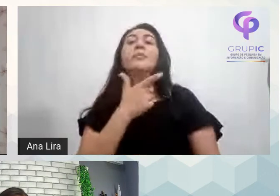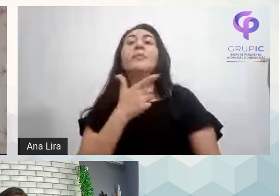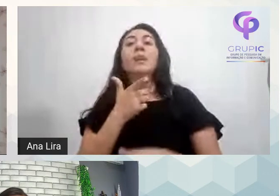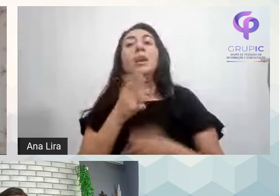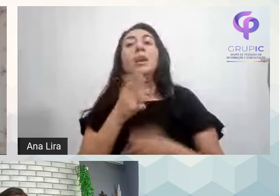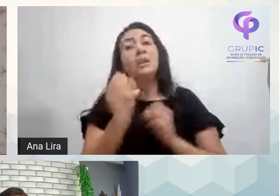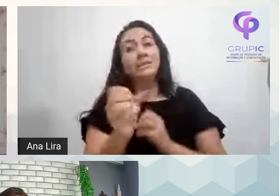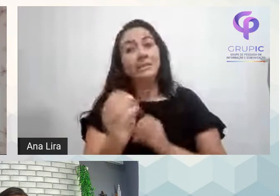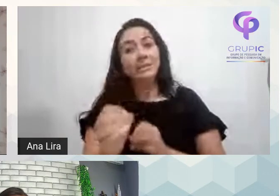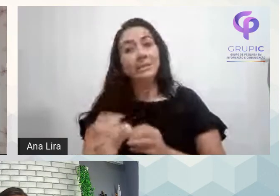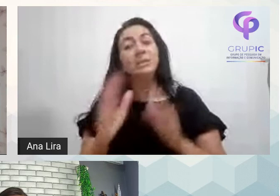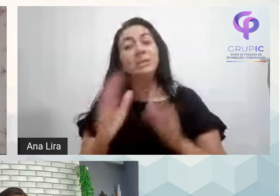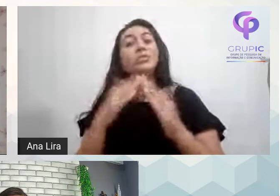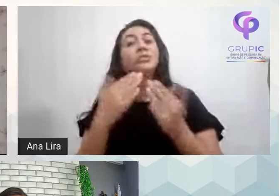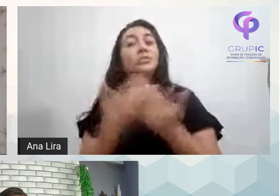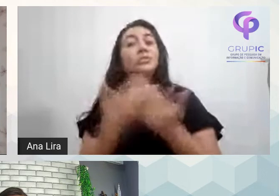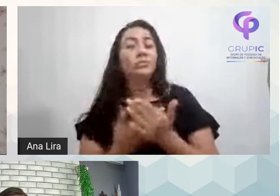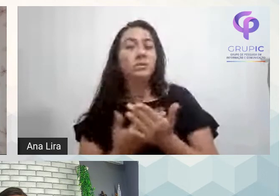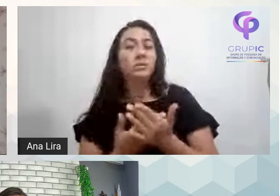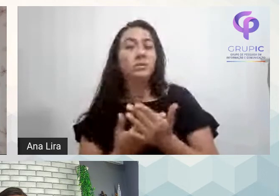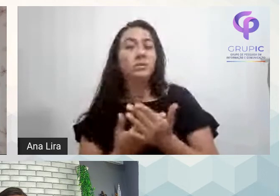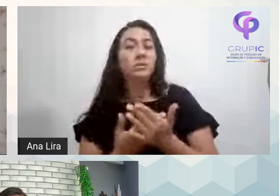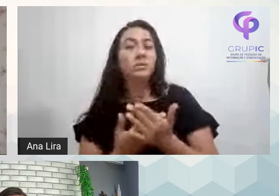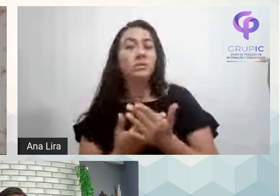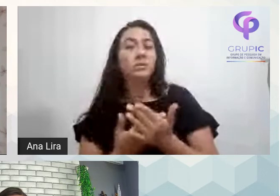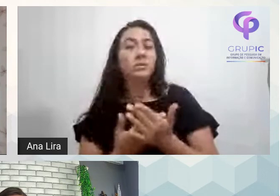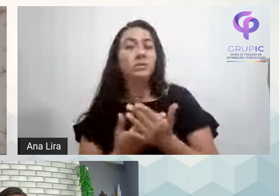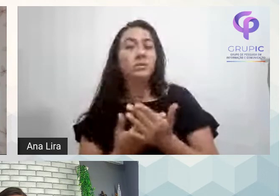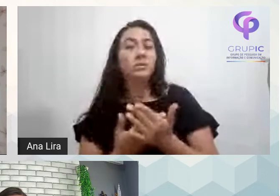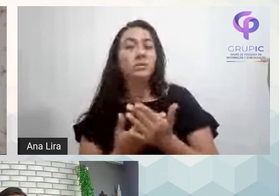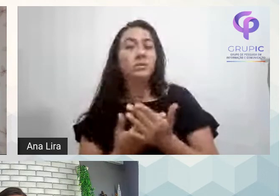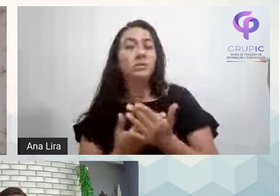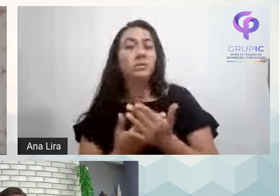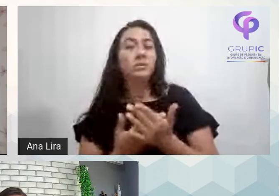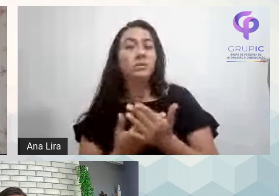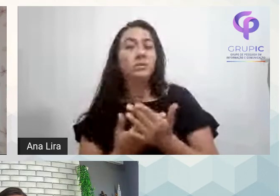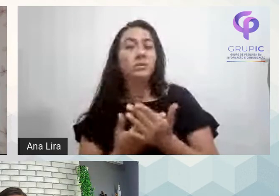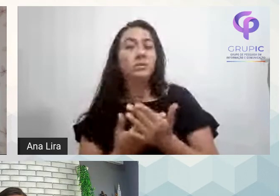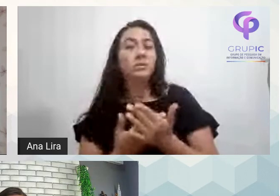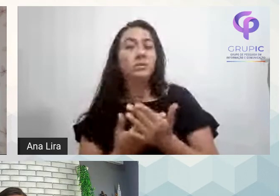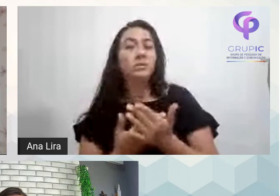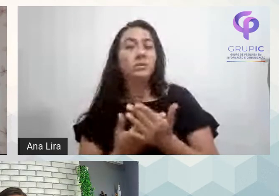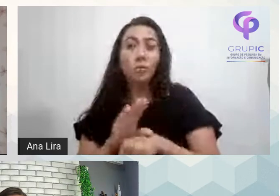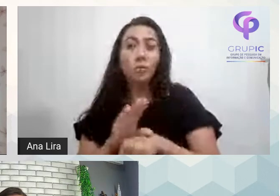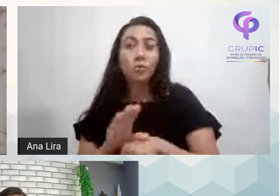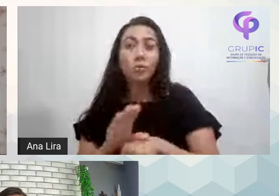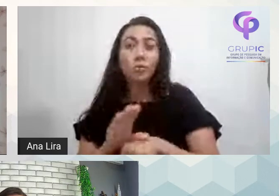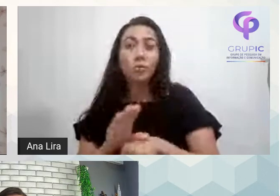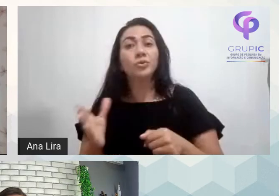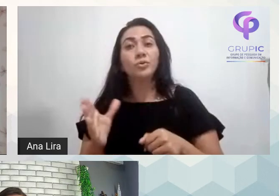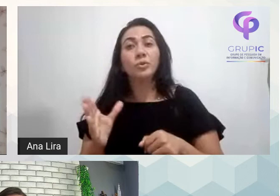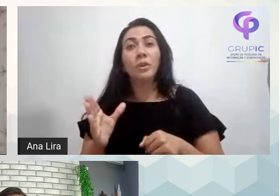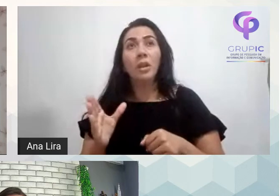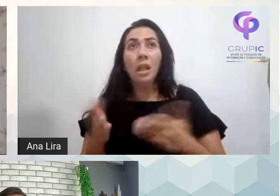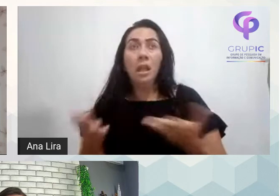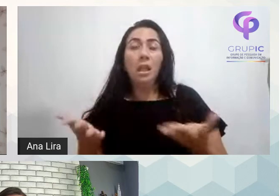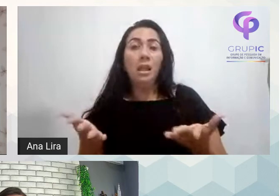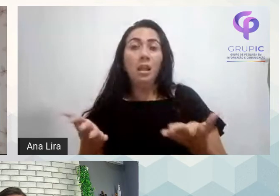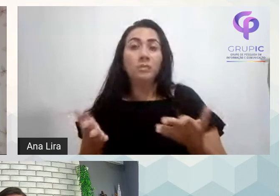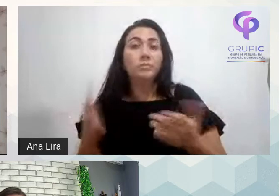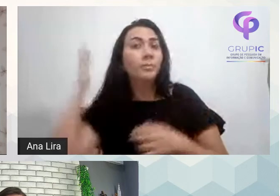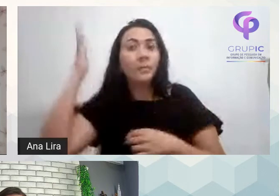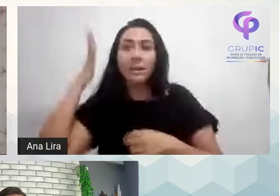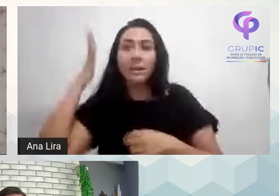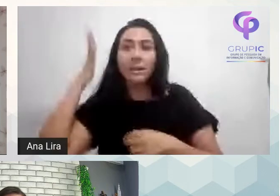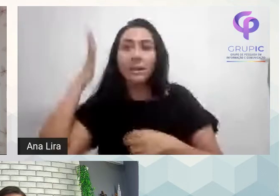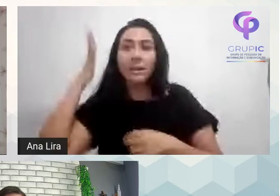porque você vai estar oferecendo alguma oficina, alguma palestra, algum workshop, enfim, né? Você vai estar oferecendo essas